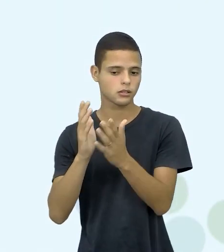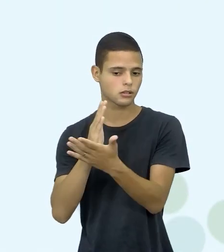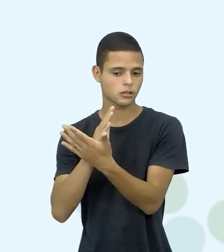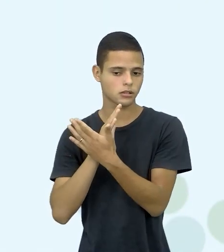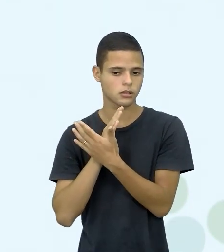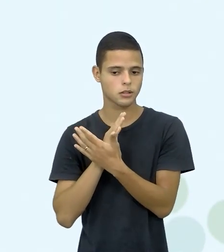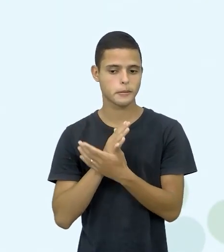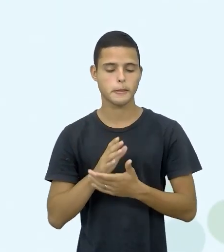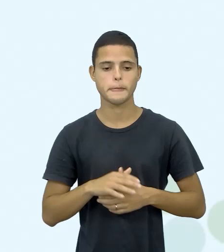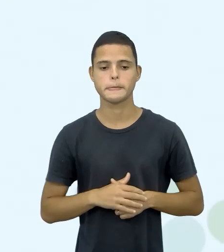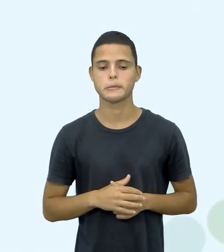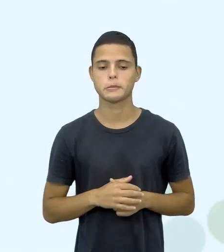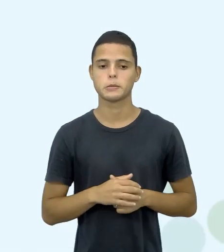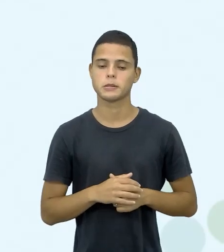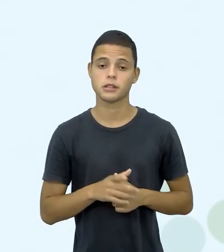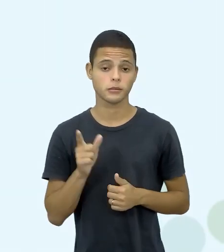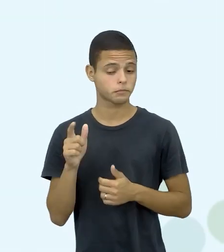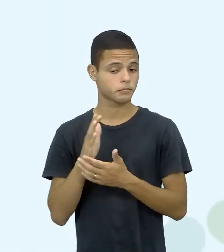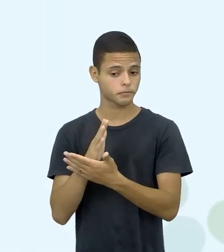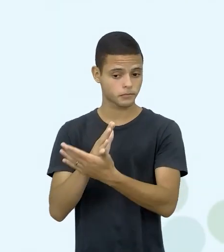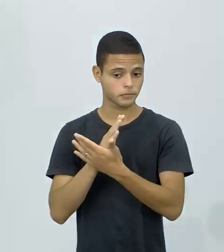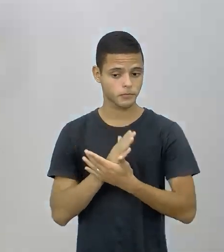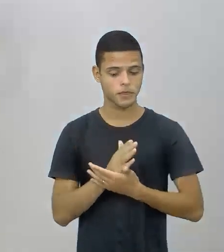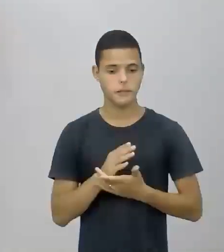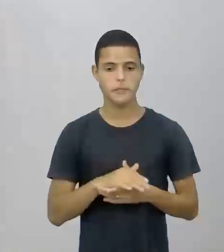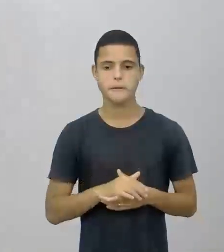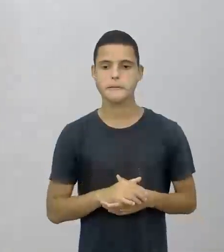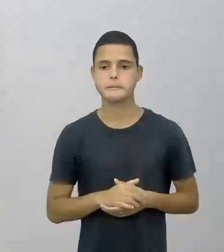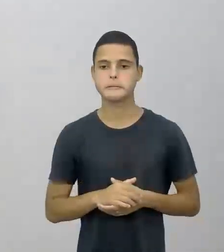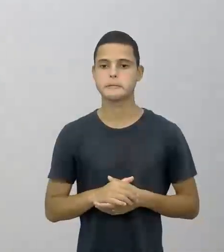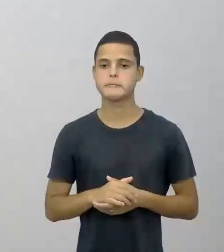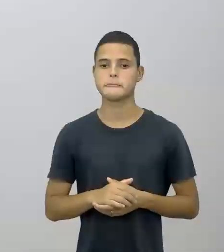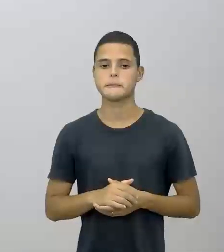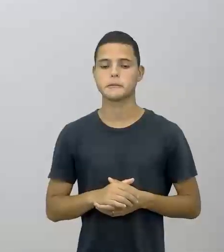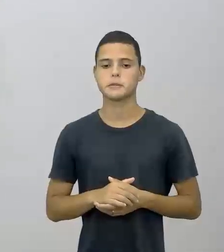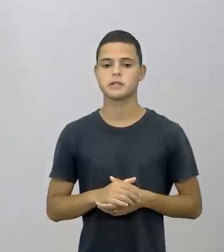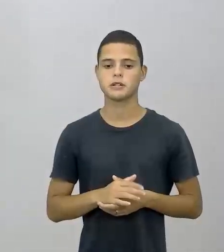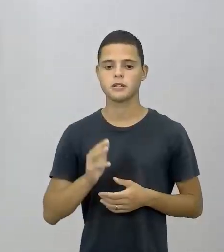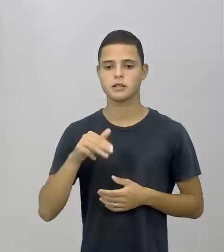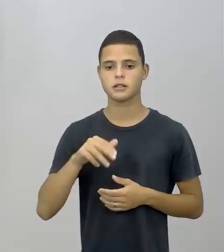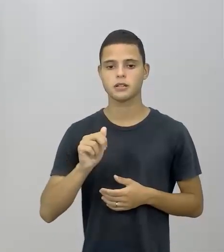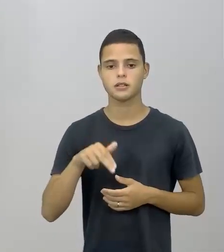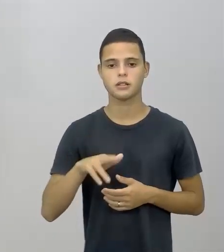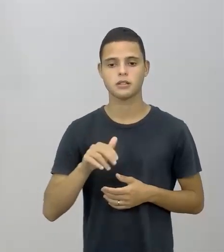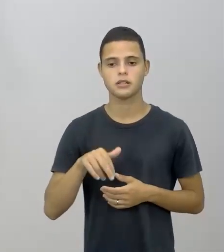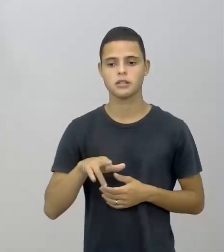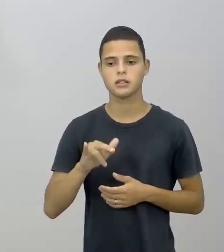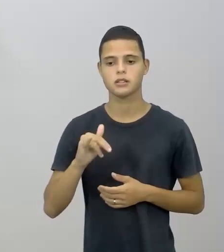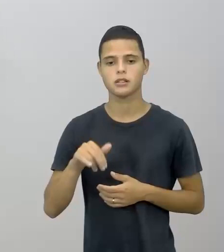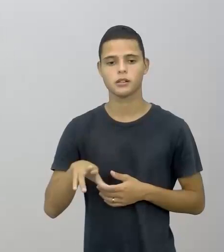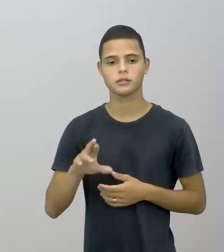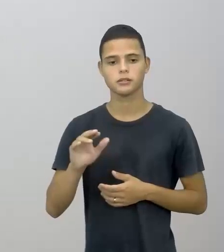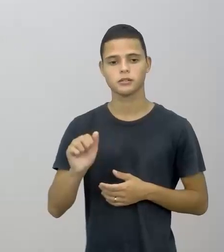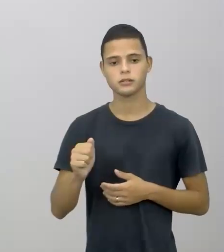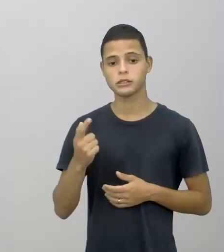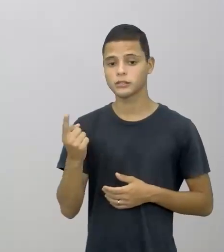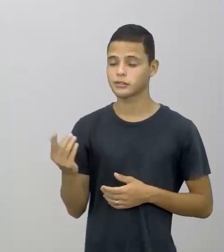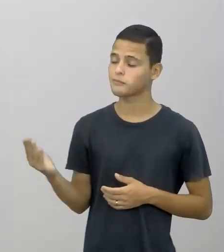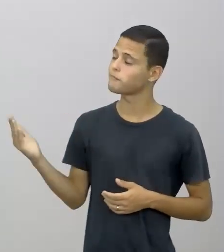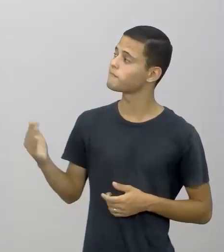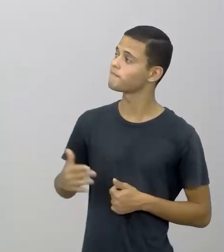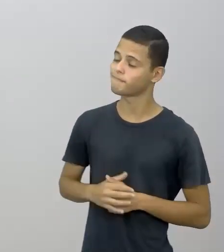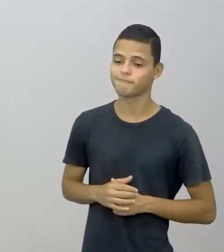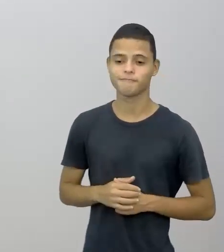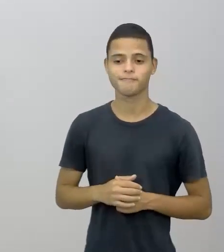aqui. Ele vai mostrar, trazer aqui pra gente essa mangueira aqui, né? Nós combinamos aqui. Chegamos,